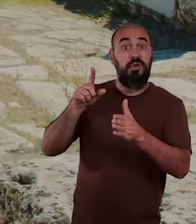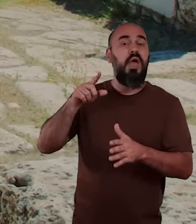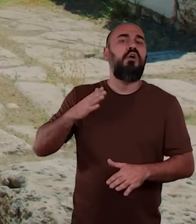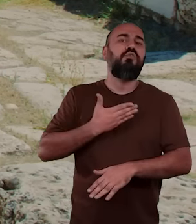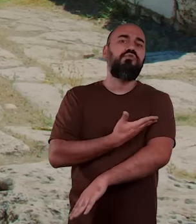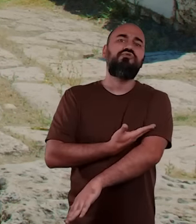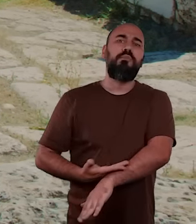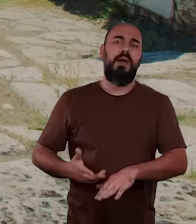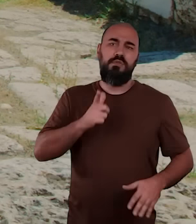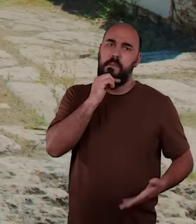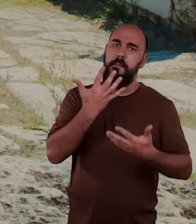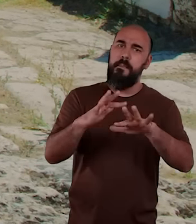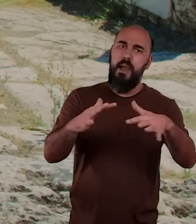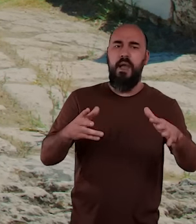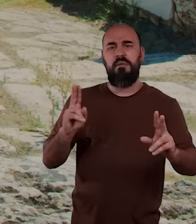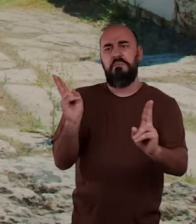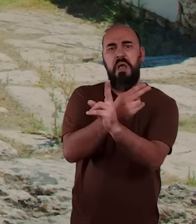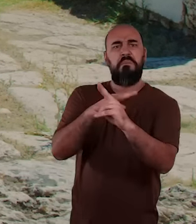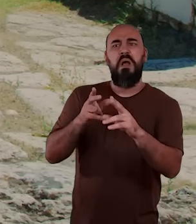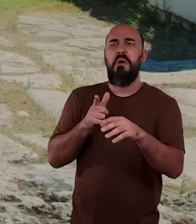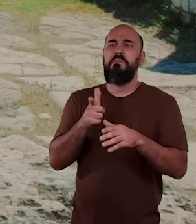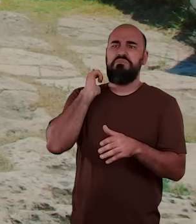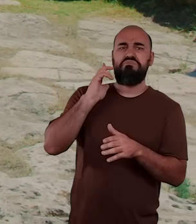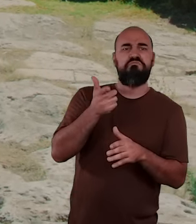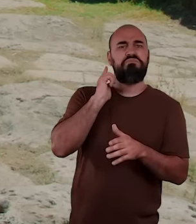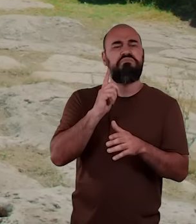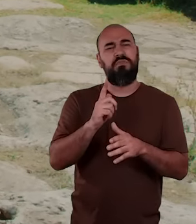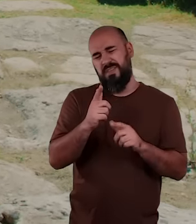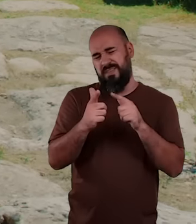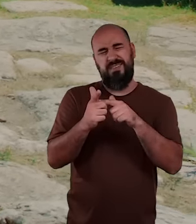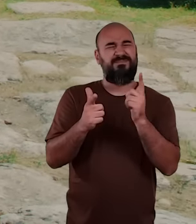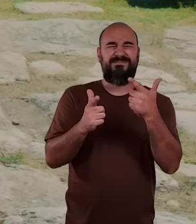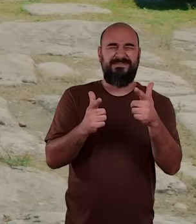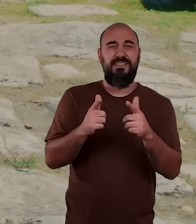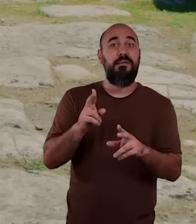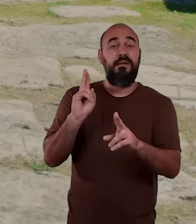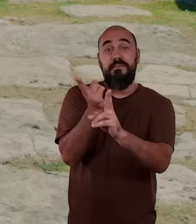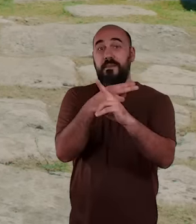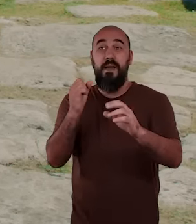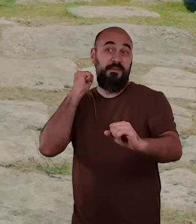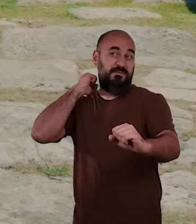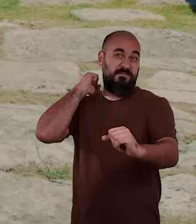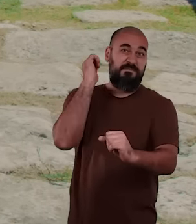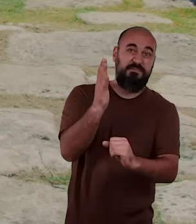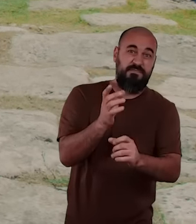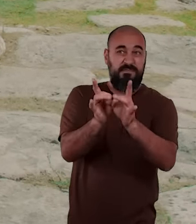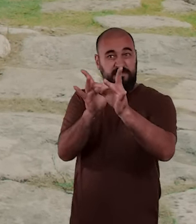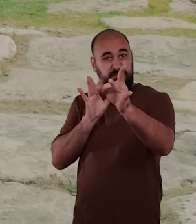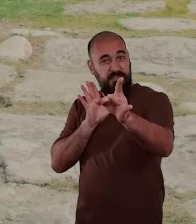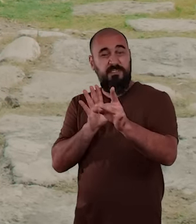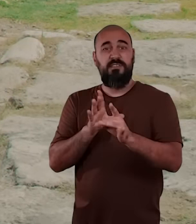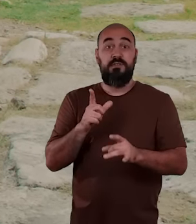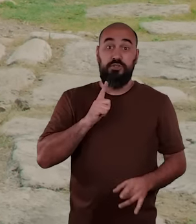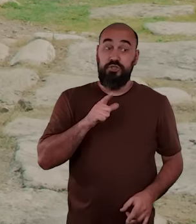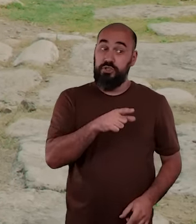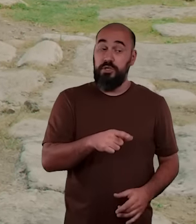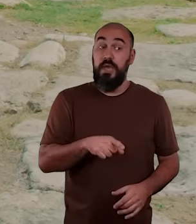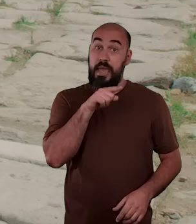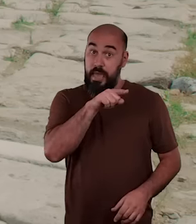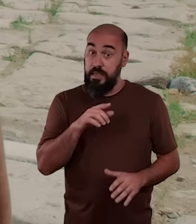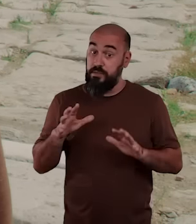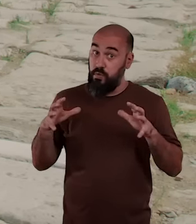tenho aqui, quem sabe, um mascote da 10ª Legião Fretenses, a mesma que foi atacar Jerusalém, de acordo com a profecia